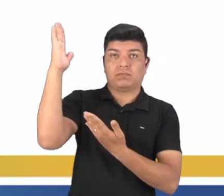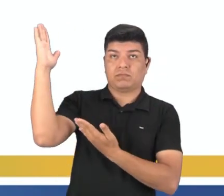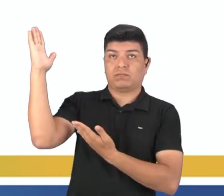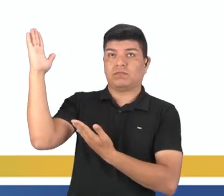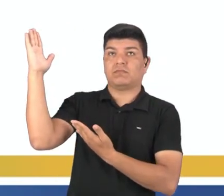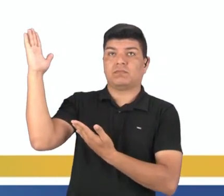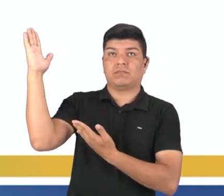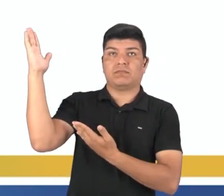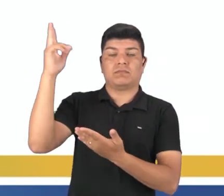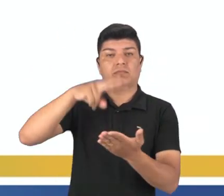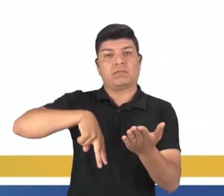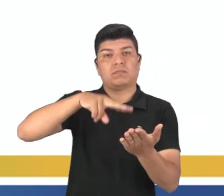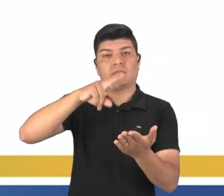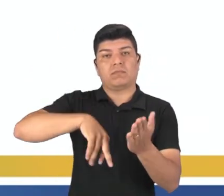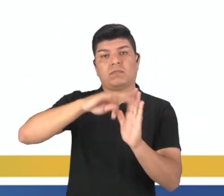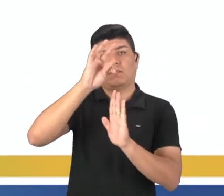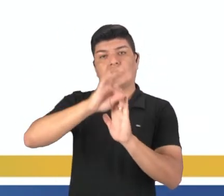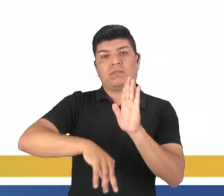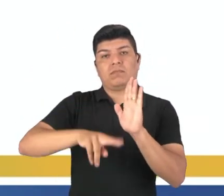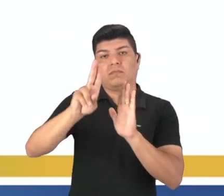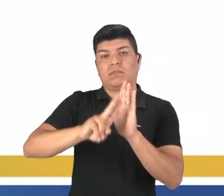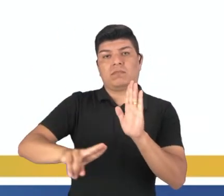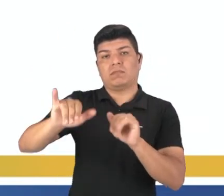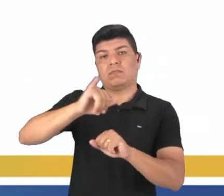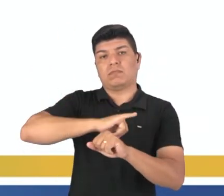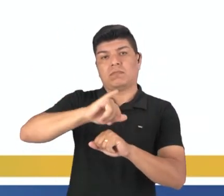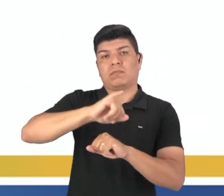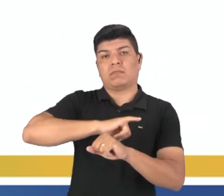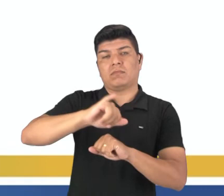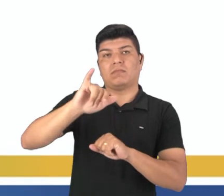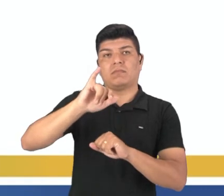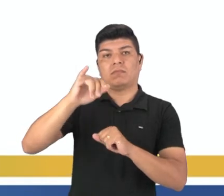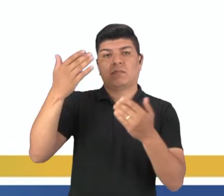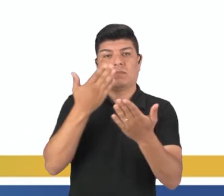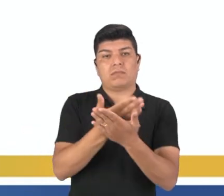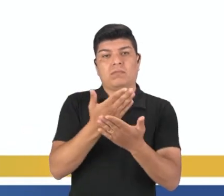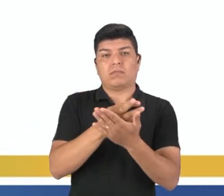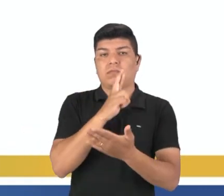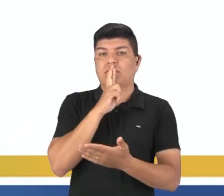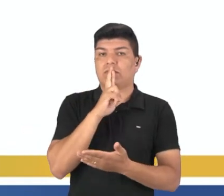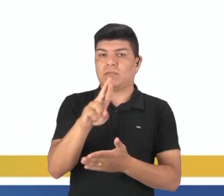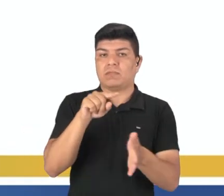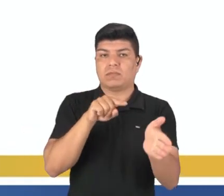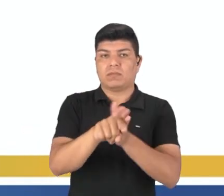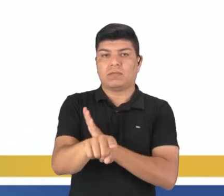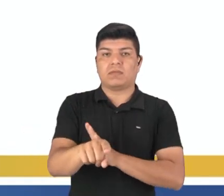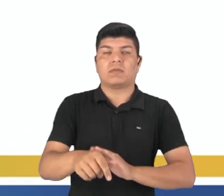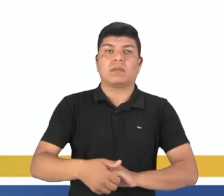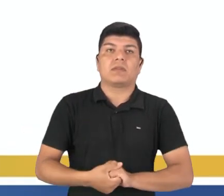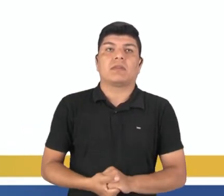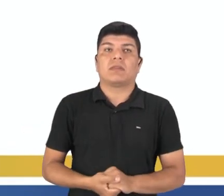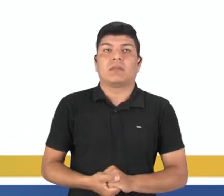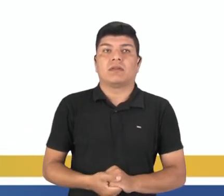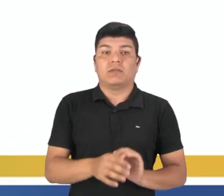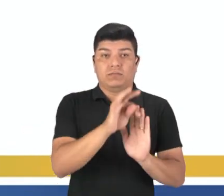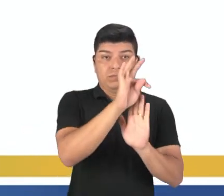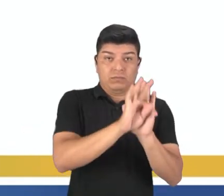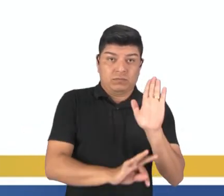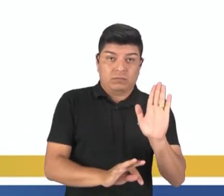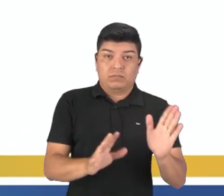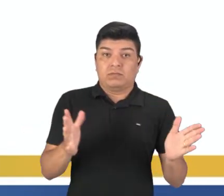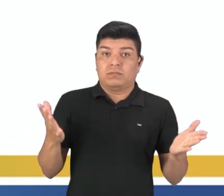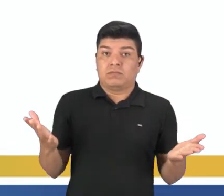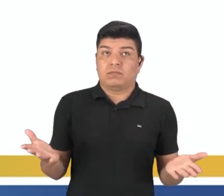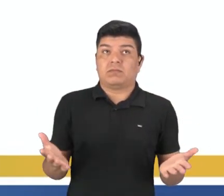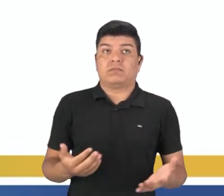cocheiro Leia o texto a seguir e aplicando as estratégias que vimos na aula de hoje Responda as perguntas então texto diz